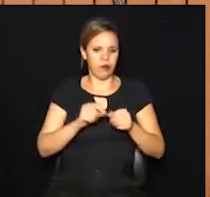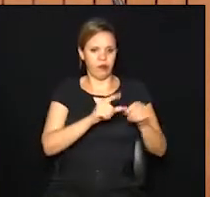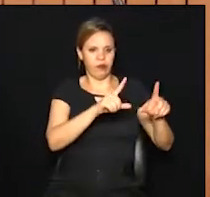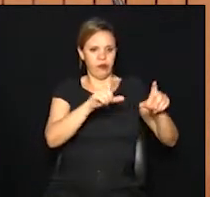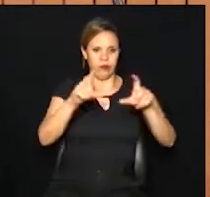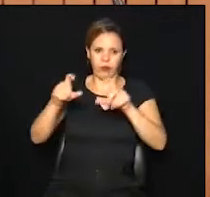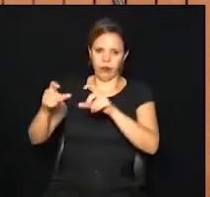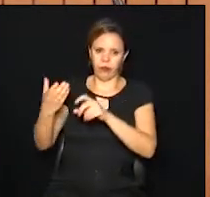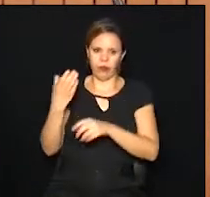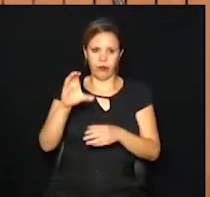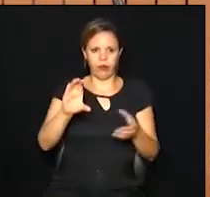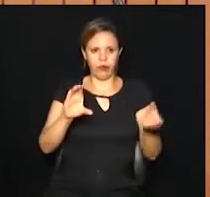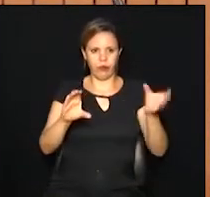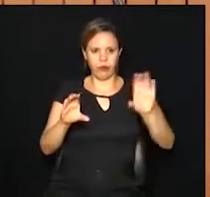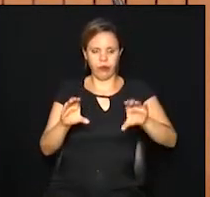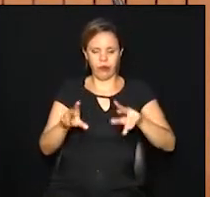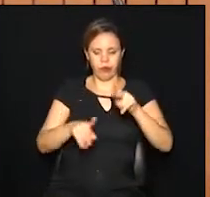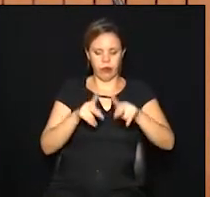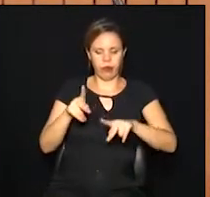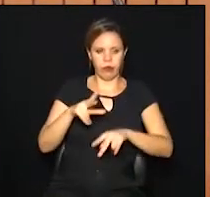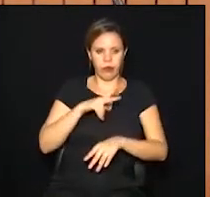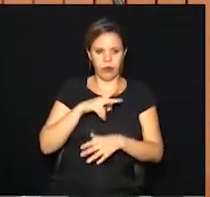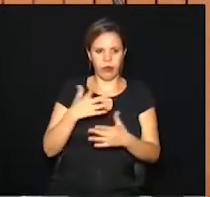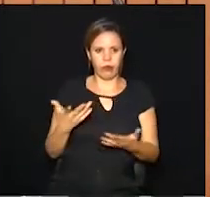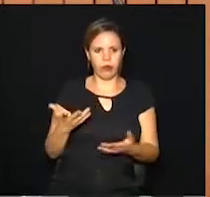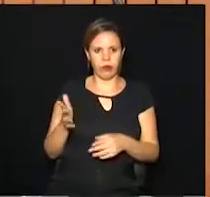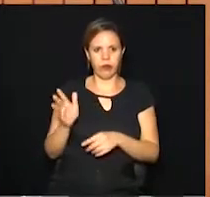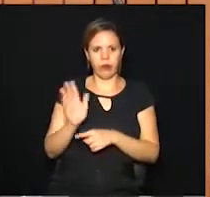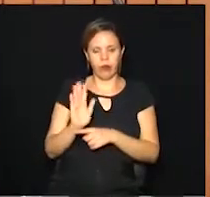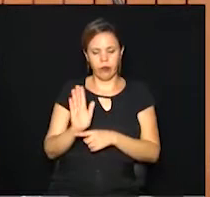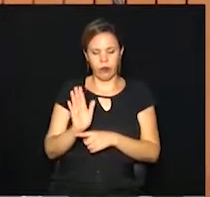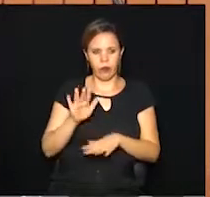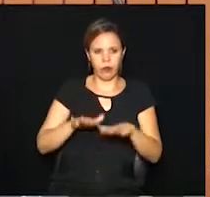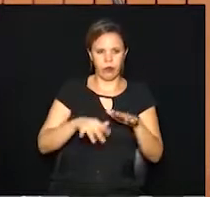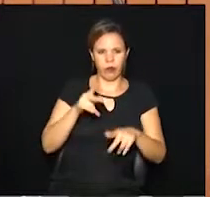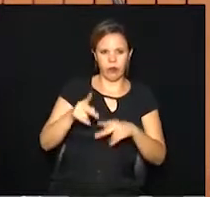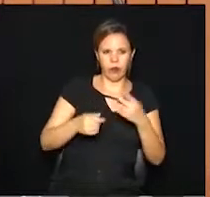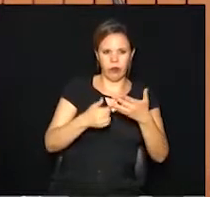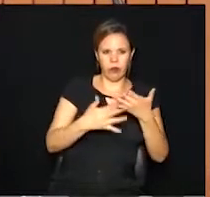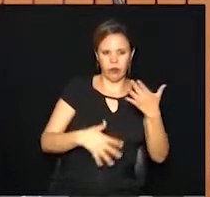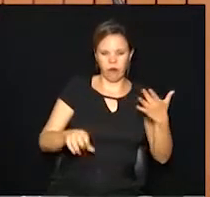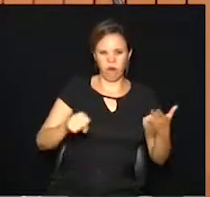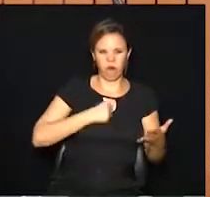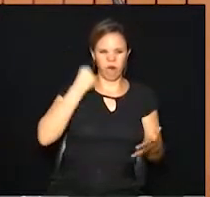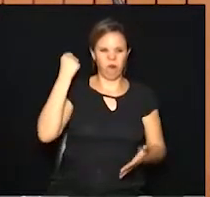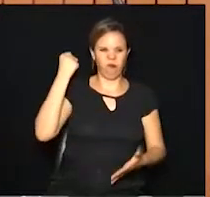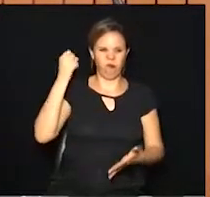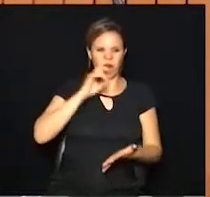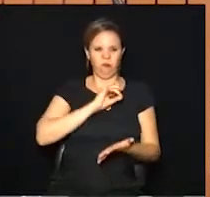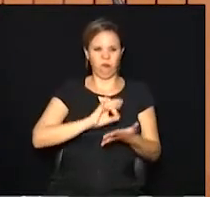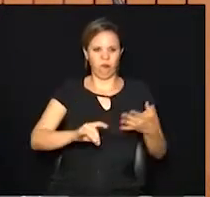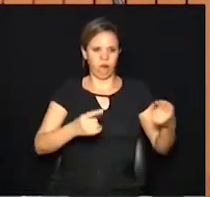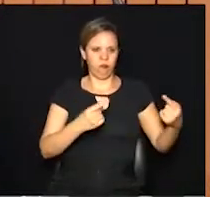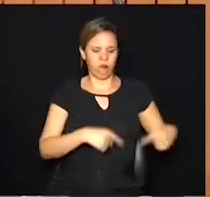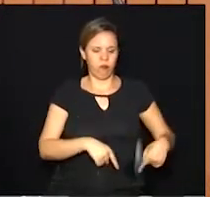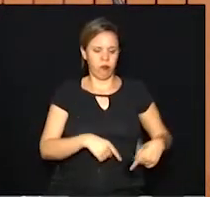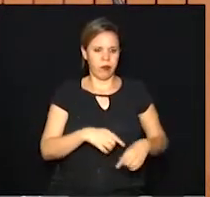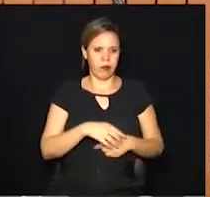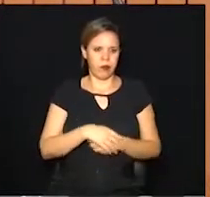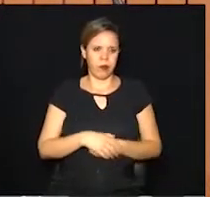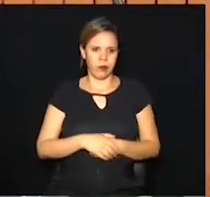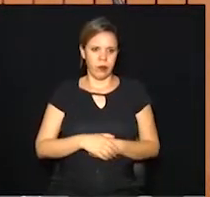de vídeos de intimidade, ou mesmo discursos de ódio, discursos de que